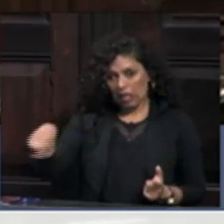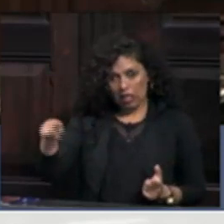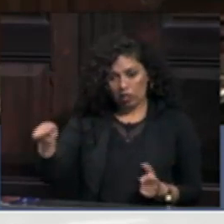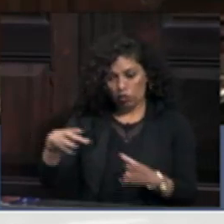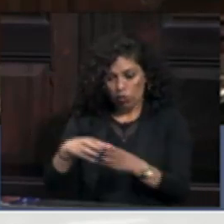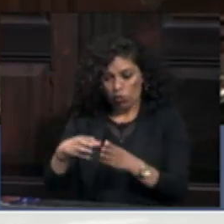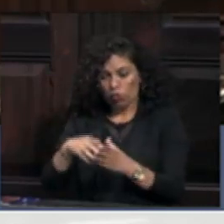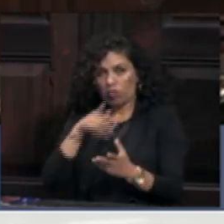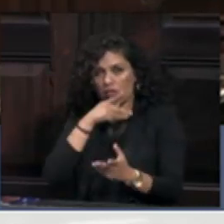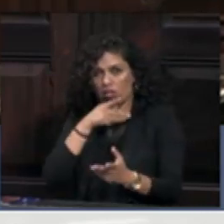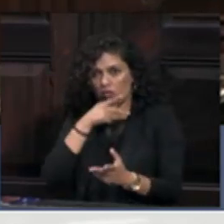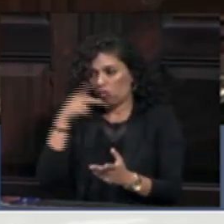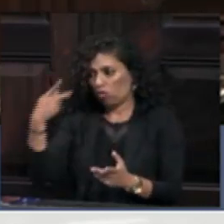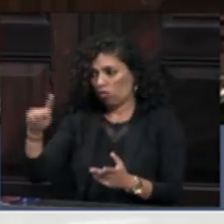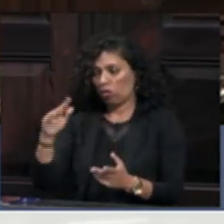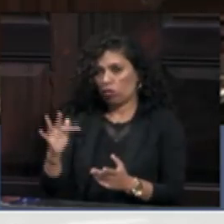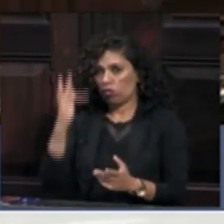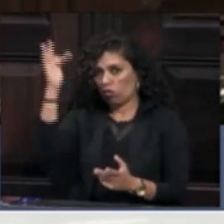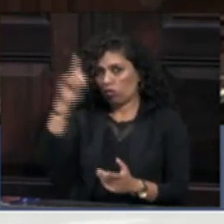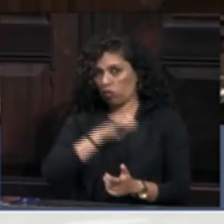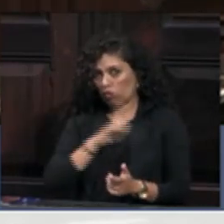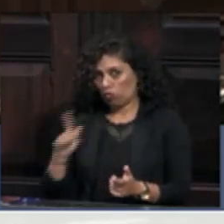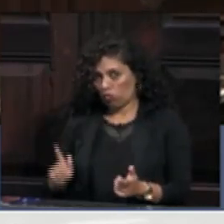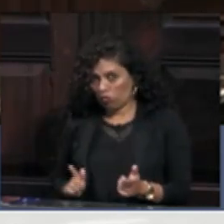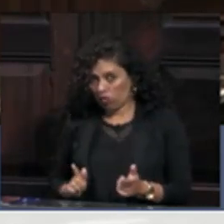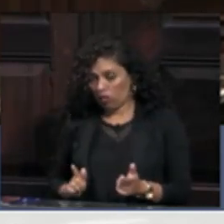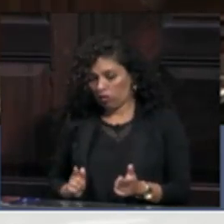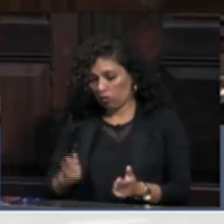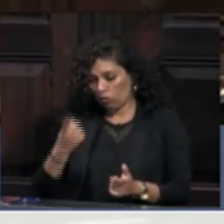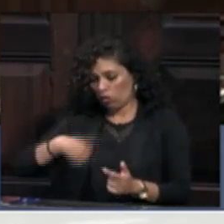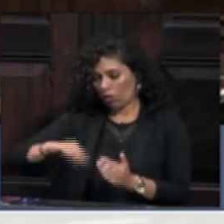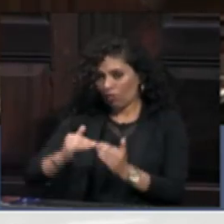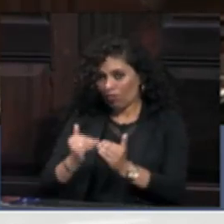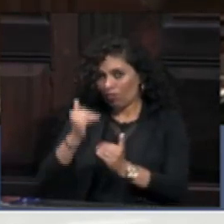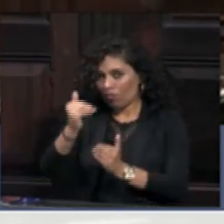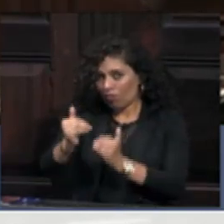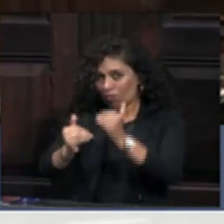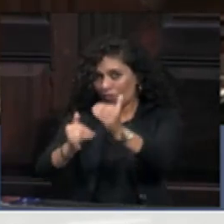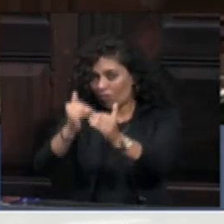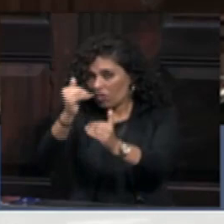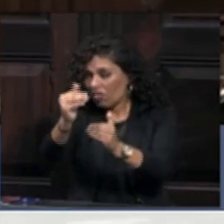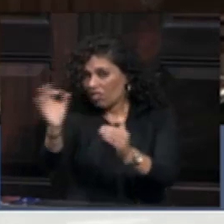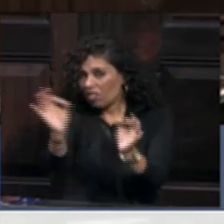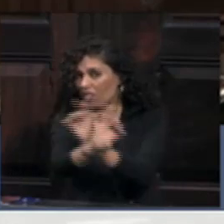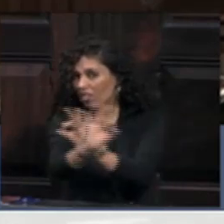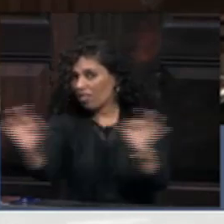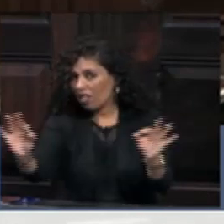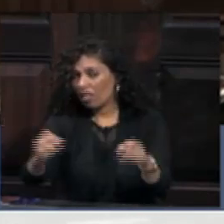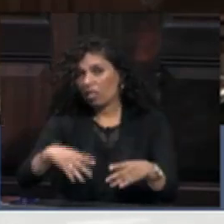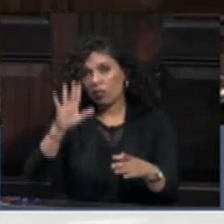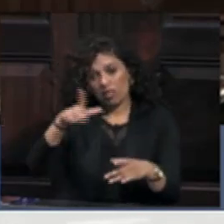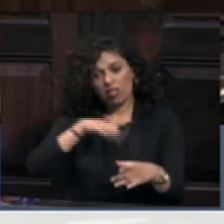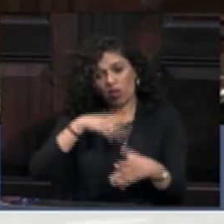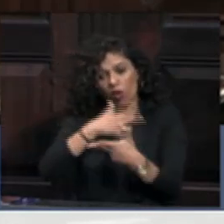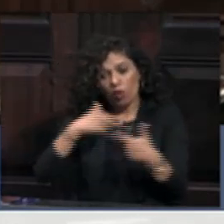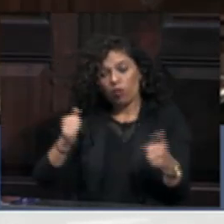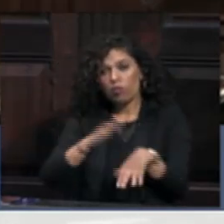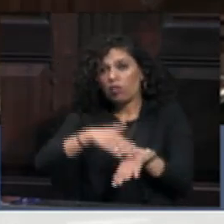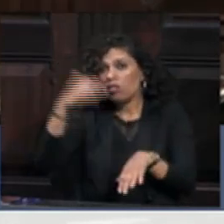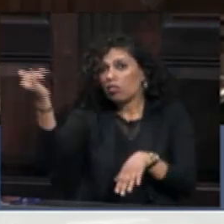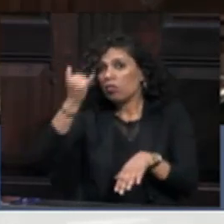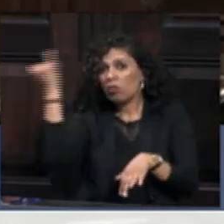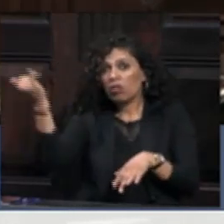governo, nós não vamos avançar em questões super importantes para